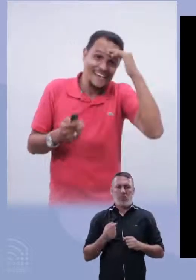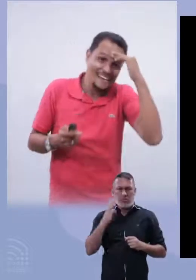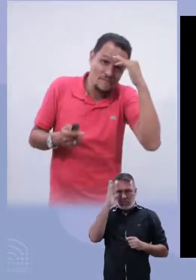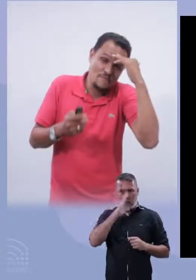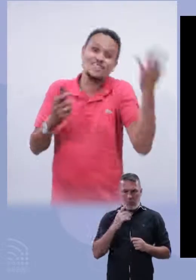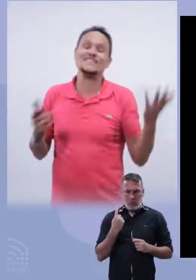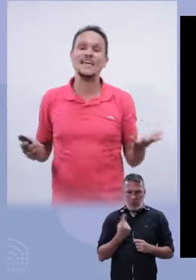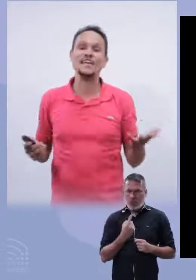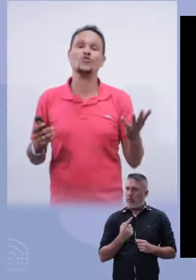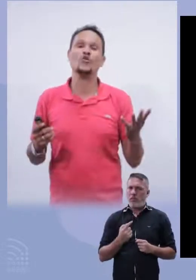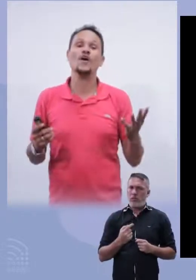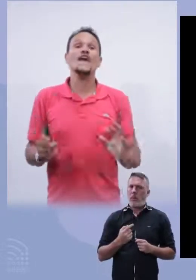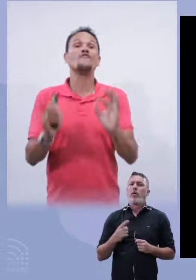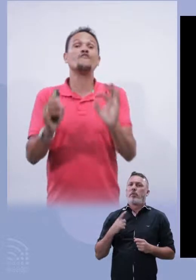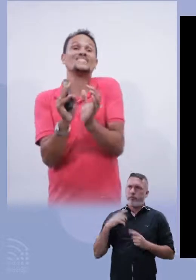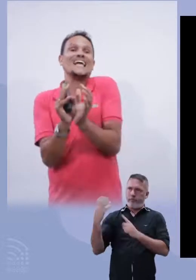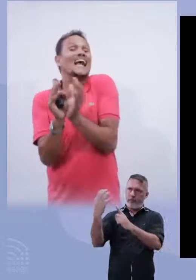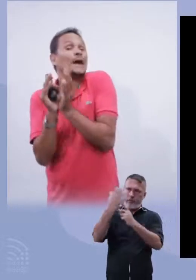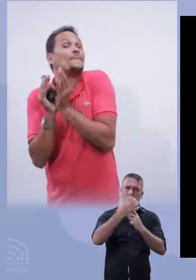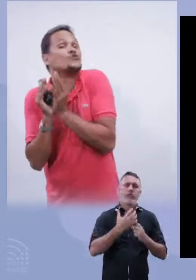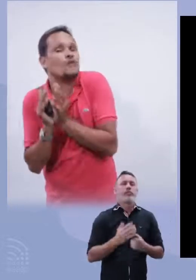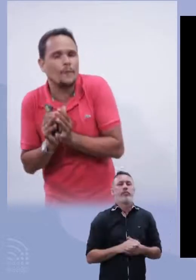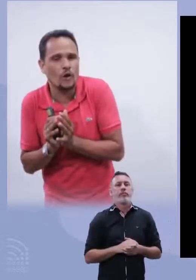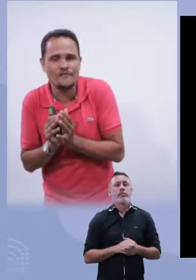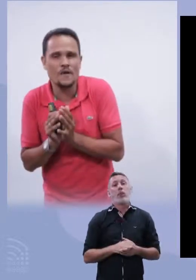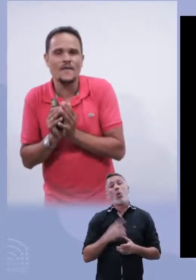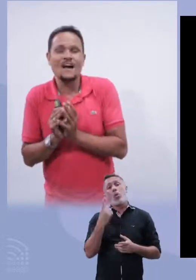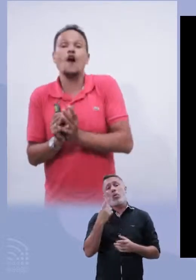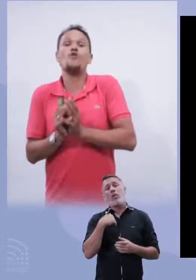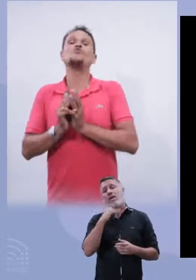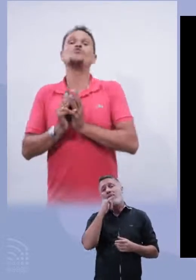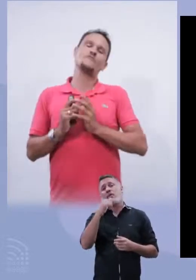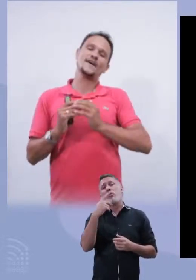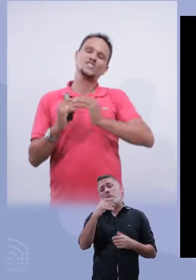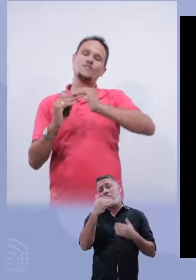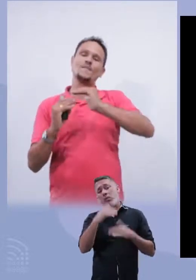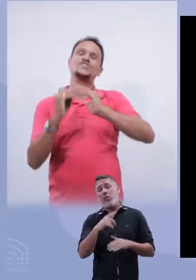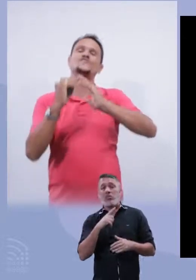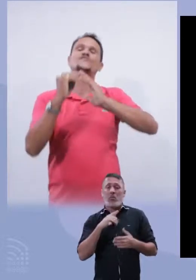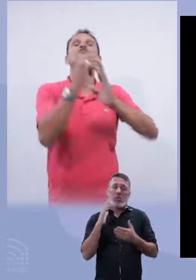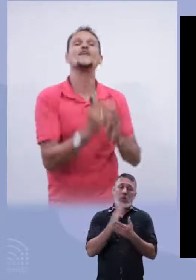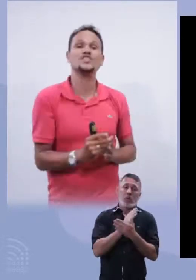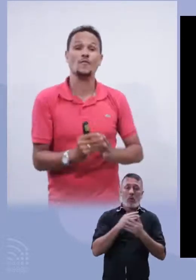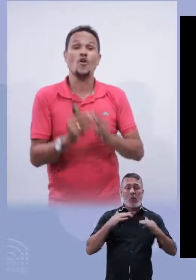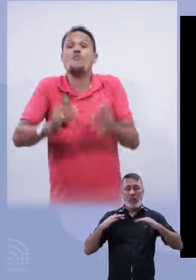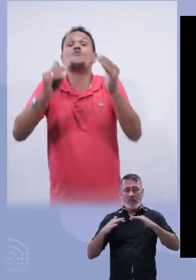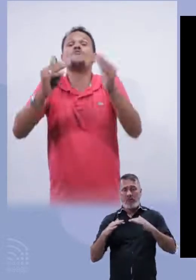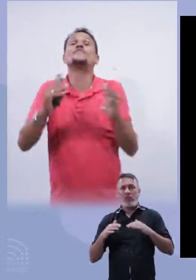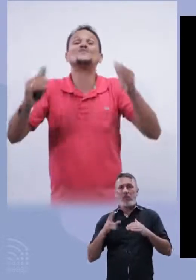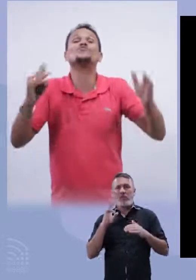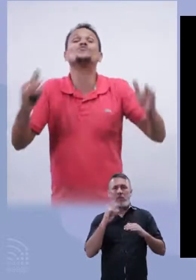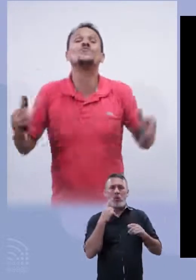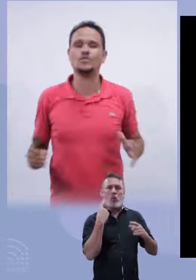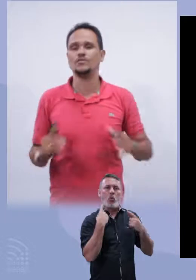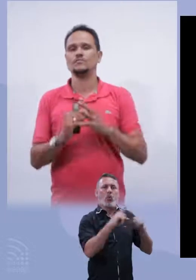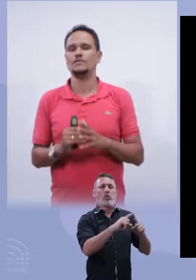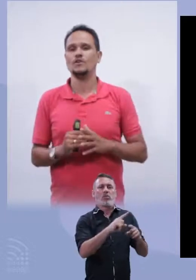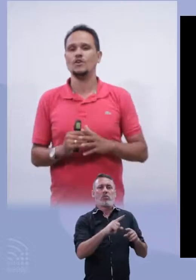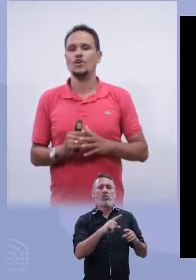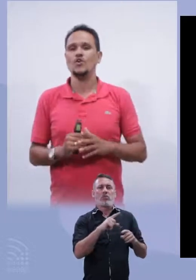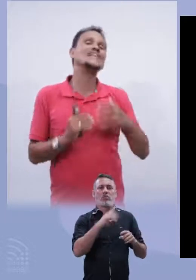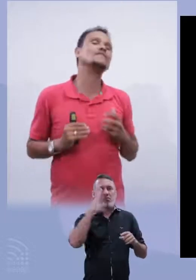pode imaginar isso. Eu vou destacar para a sua prova alguns movimentos que vão bater de frente com o regime, como o movimento